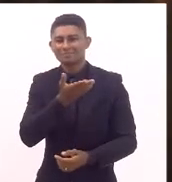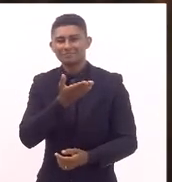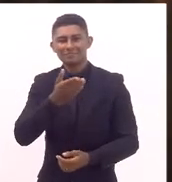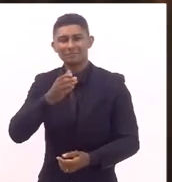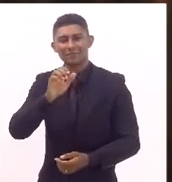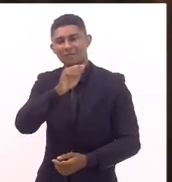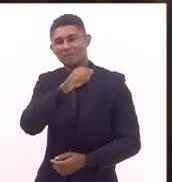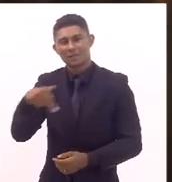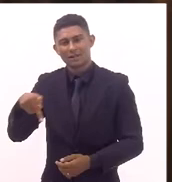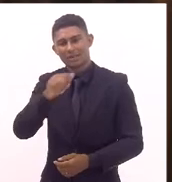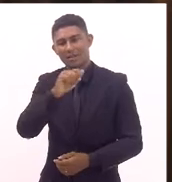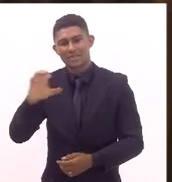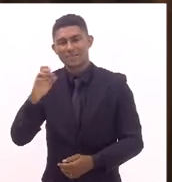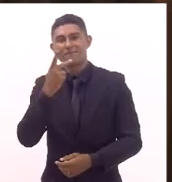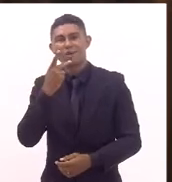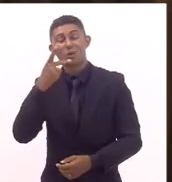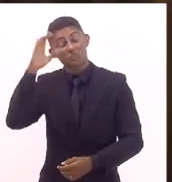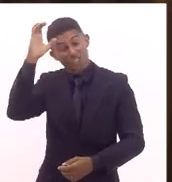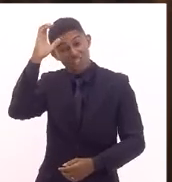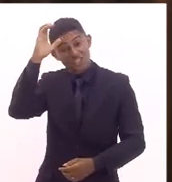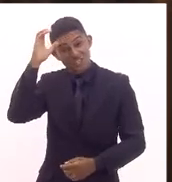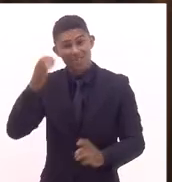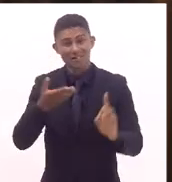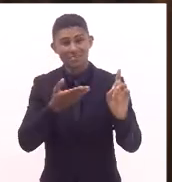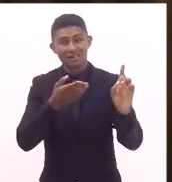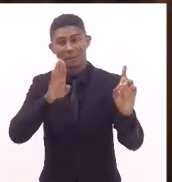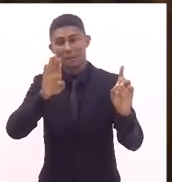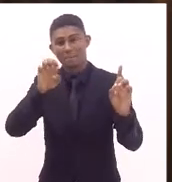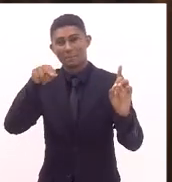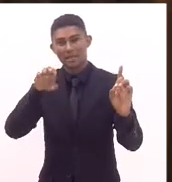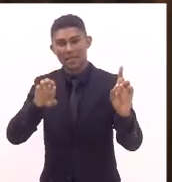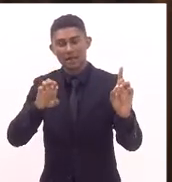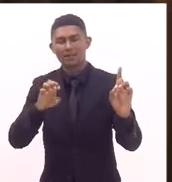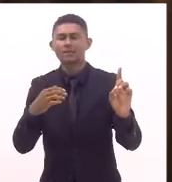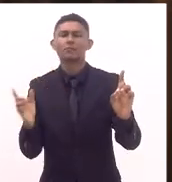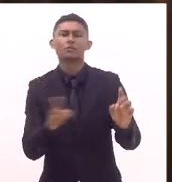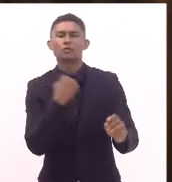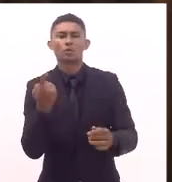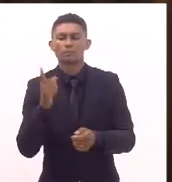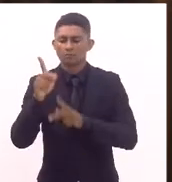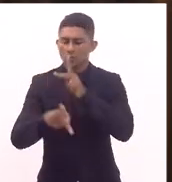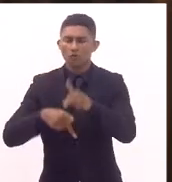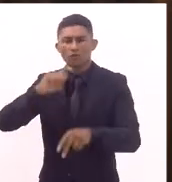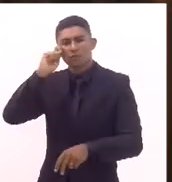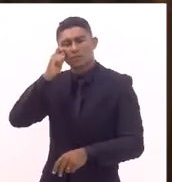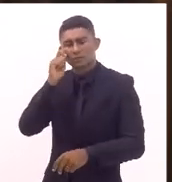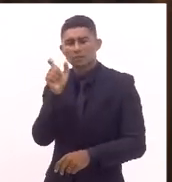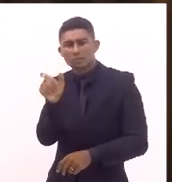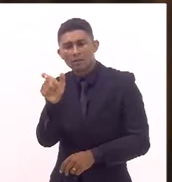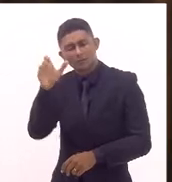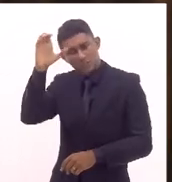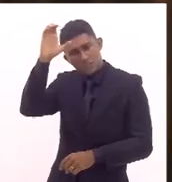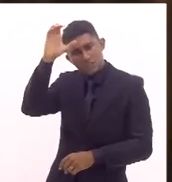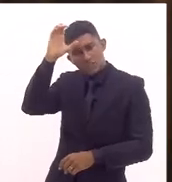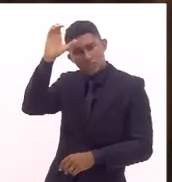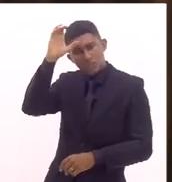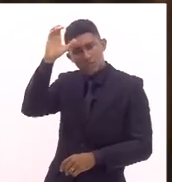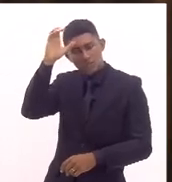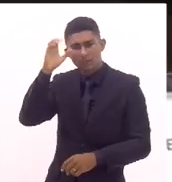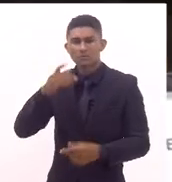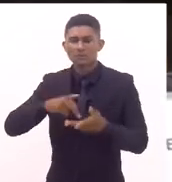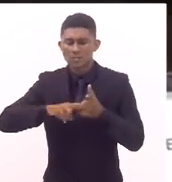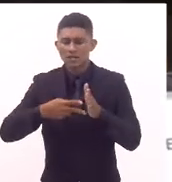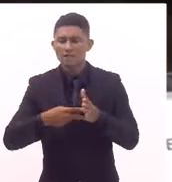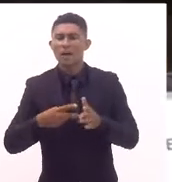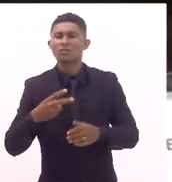a Bené para nós povos negros essa palavra de tia tem um significado de extremamente